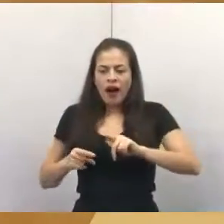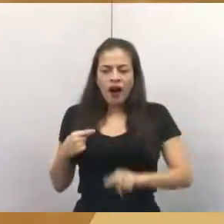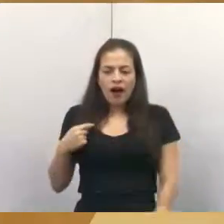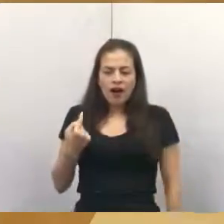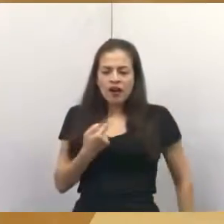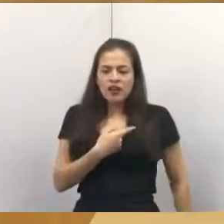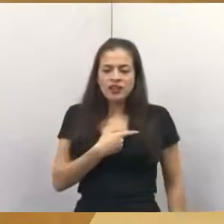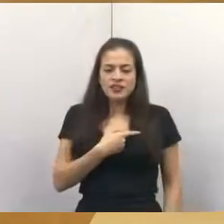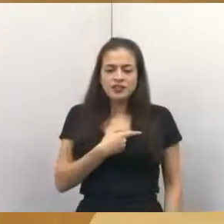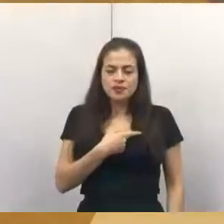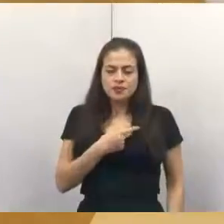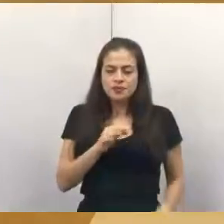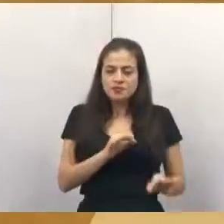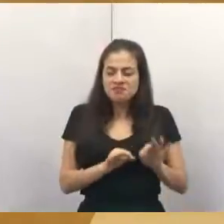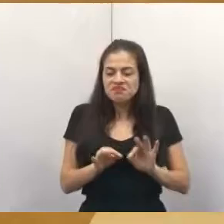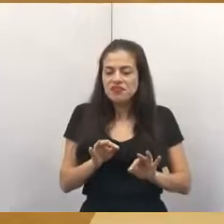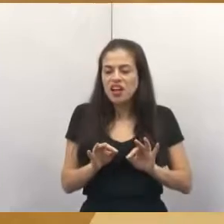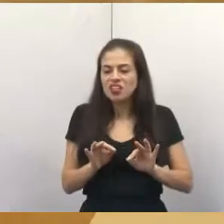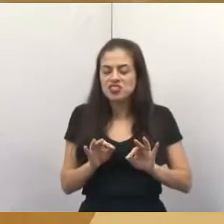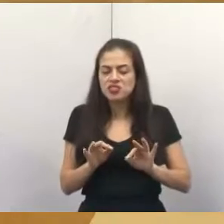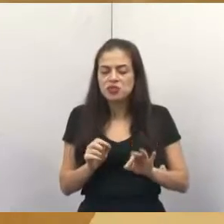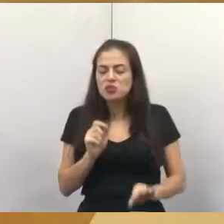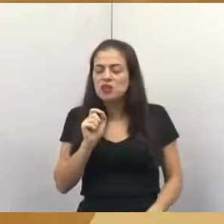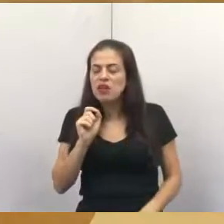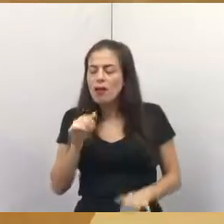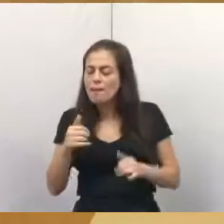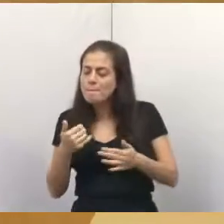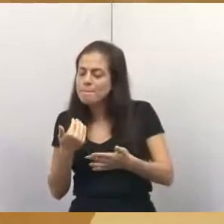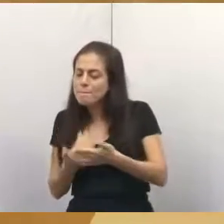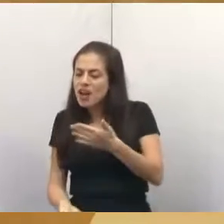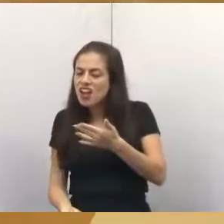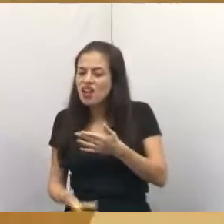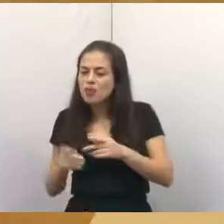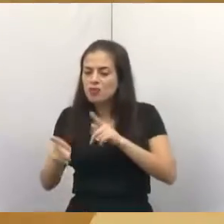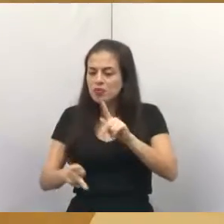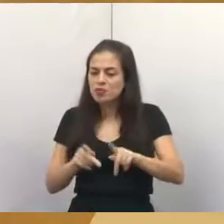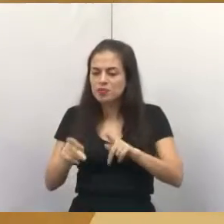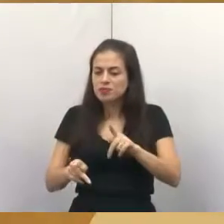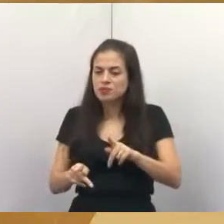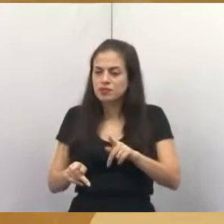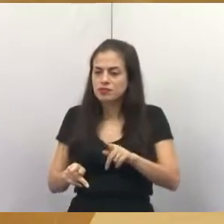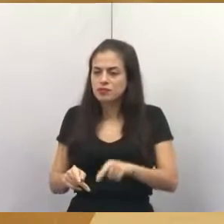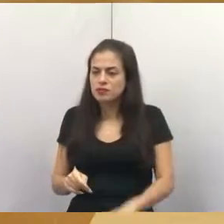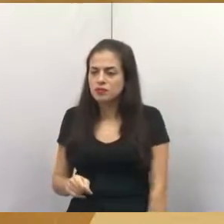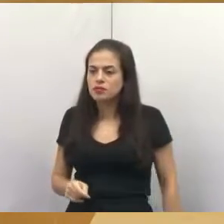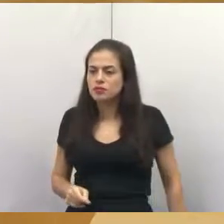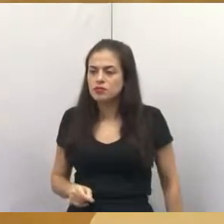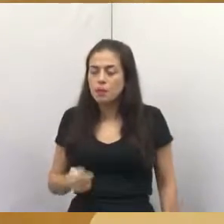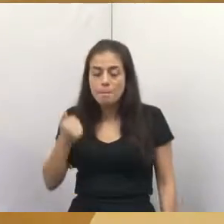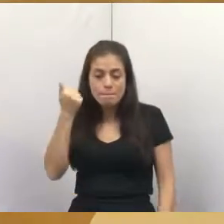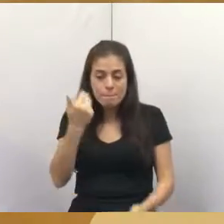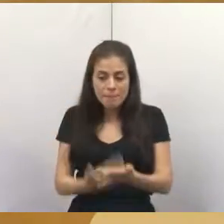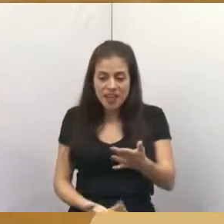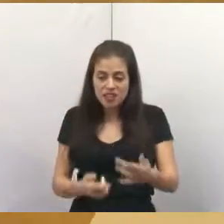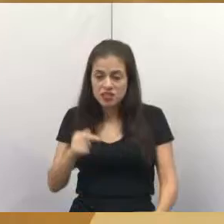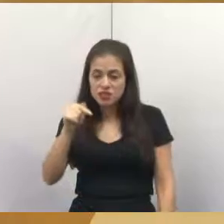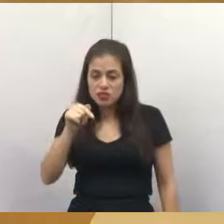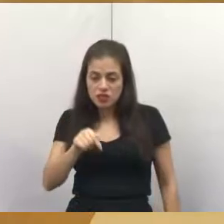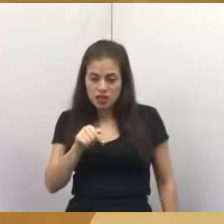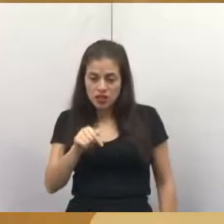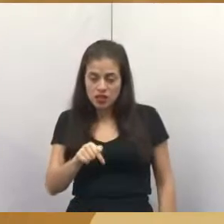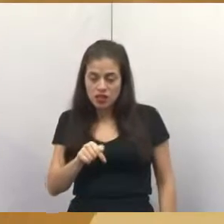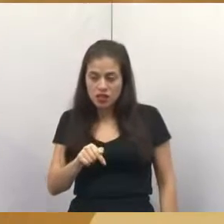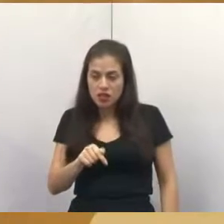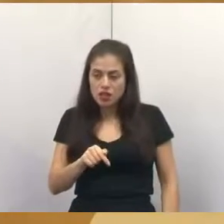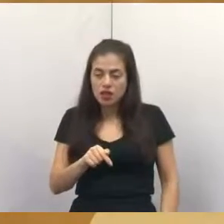numa coisa que vai prejudicar a população. Vai prejudicar aquele que trabalha nessa casa com 2 empregos, que não tem tempo